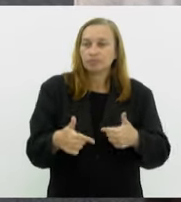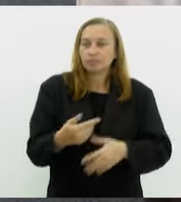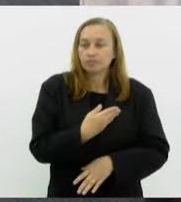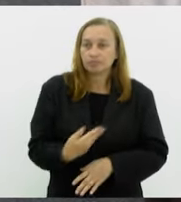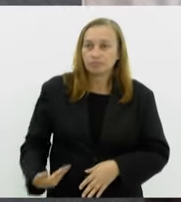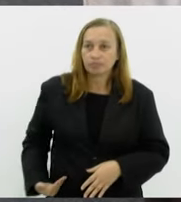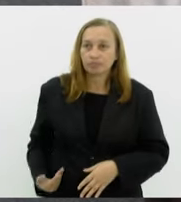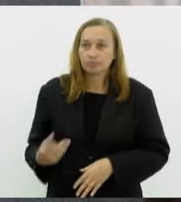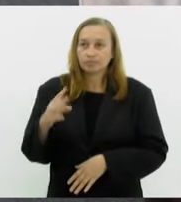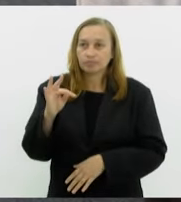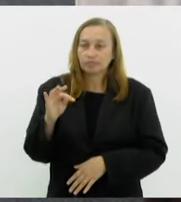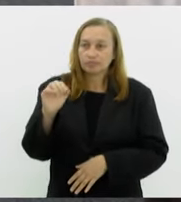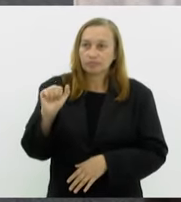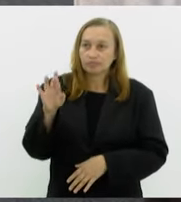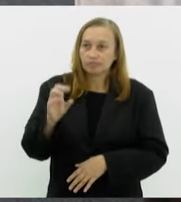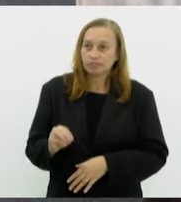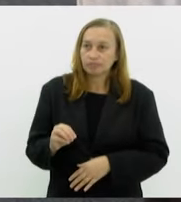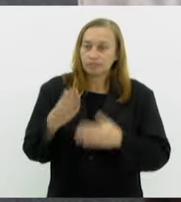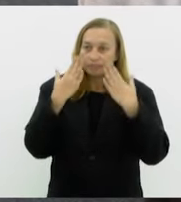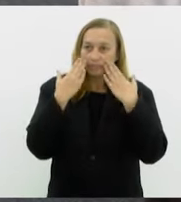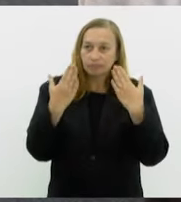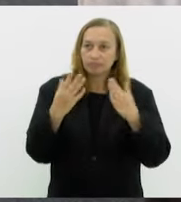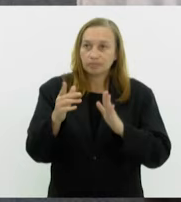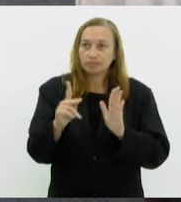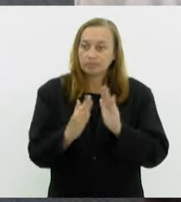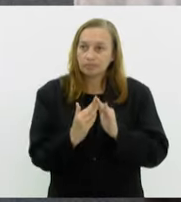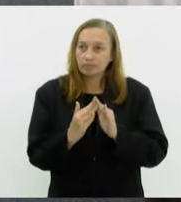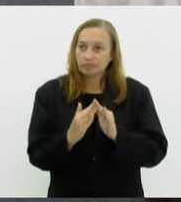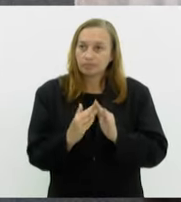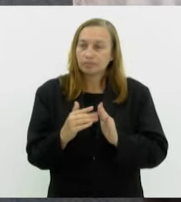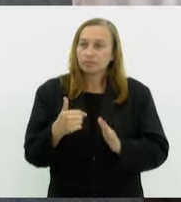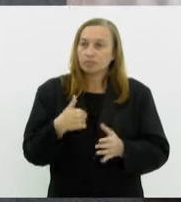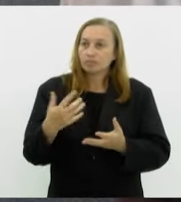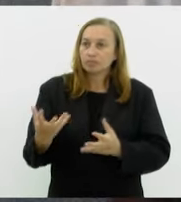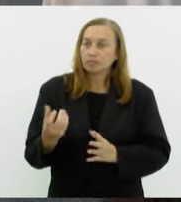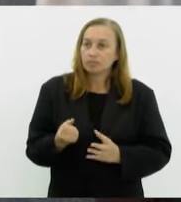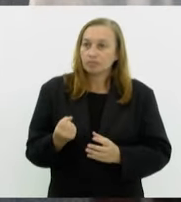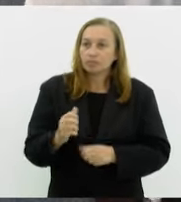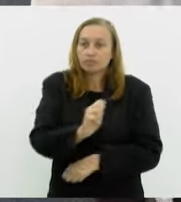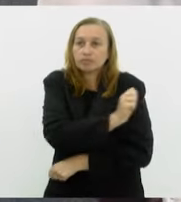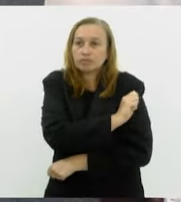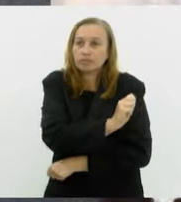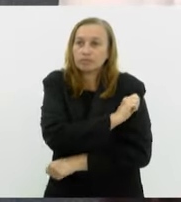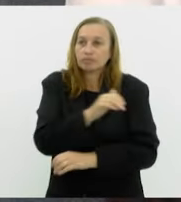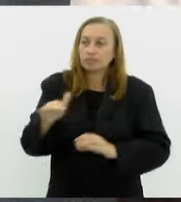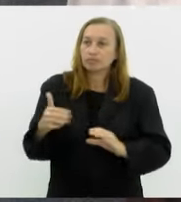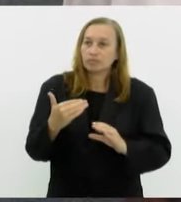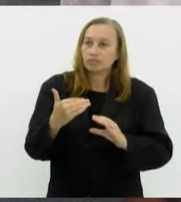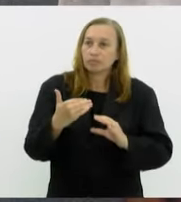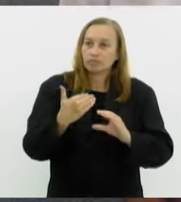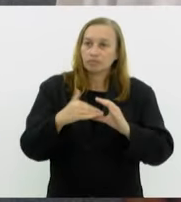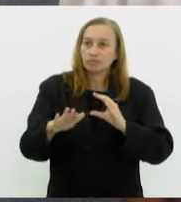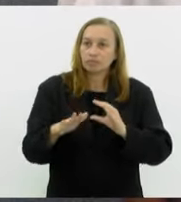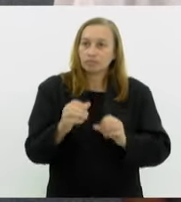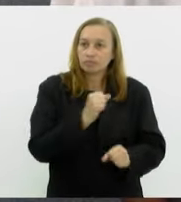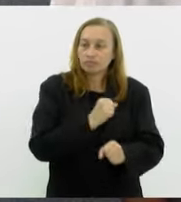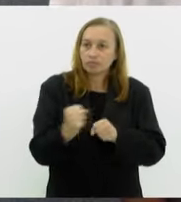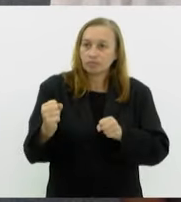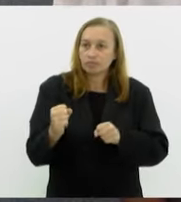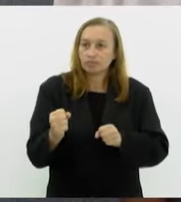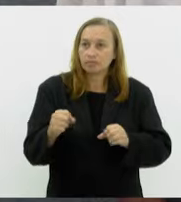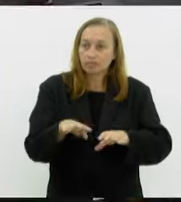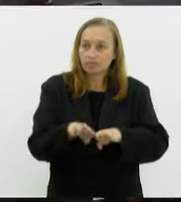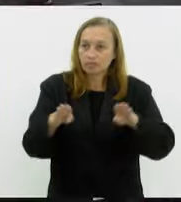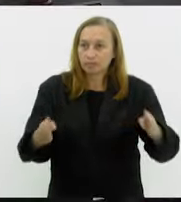Tarcísio e apresentar a essa casa que, tão logo eu receba os estudantes, eu encaminharei formalmente o repúdio a essa mesa